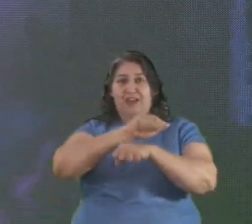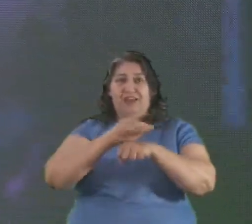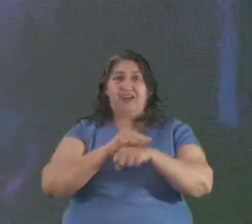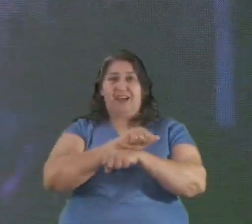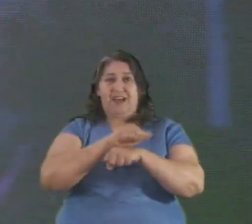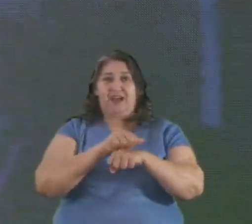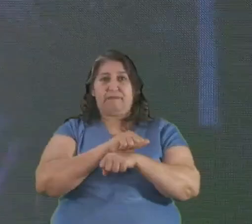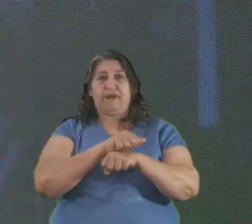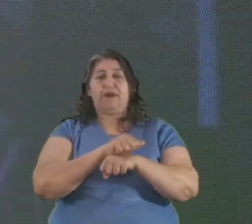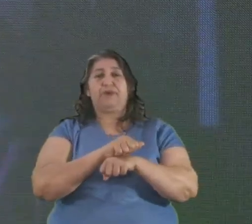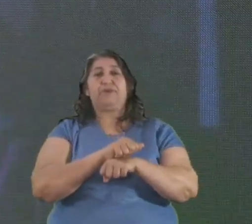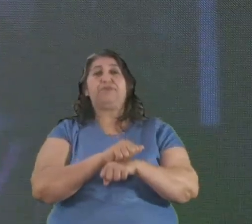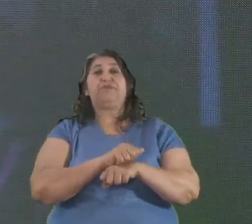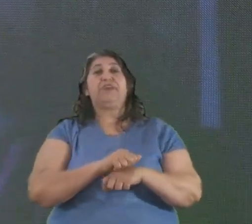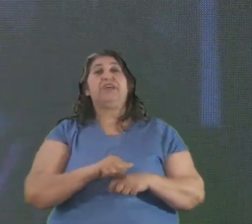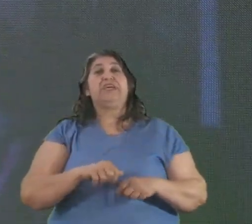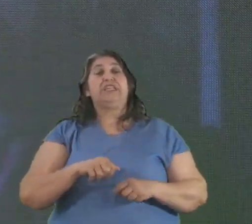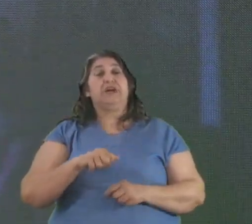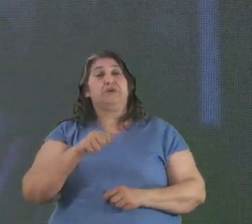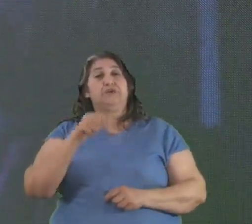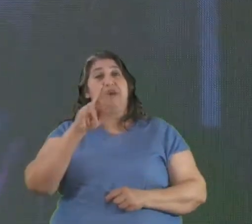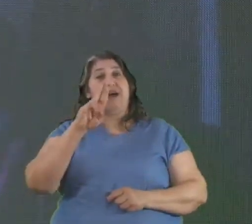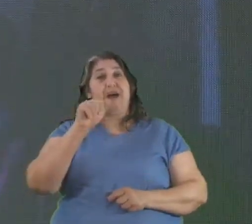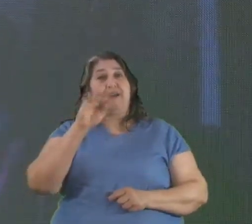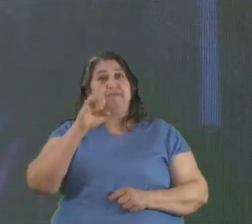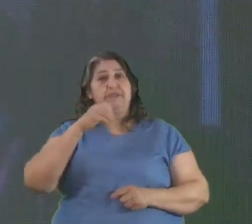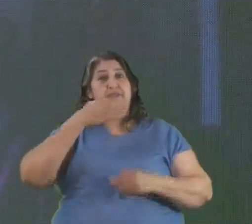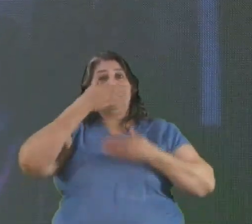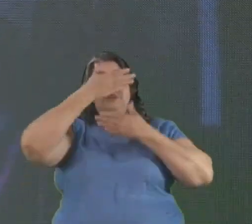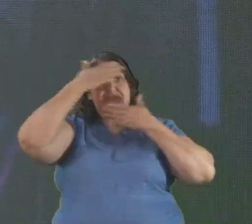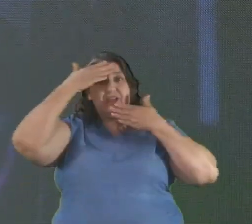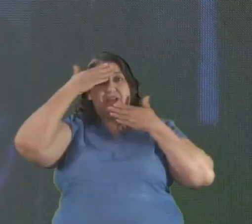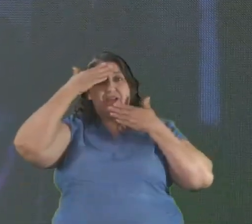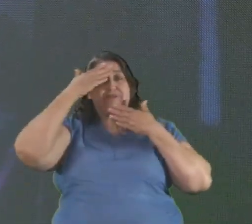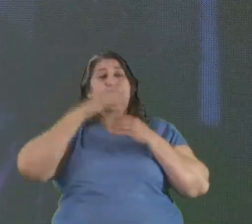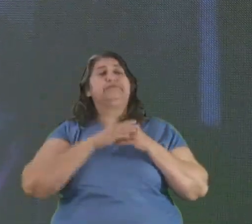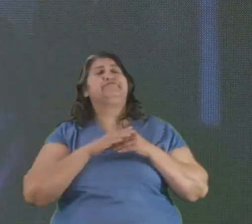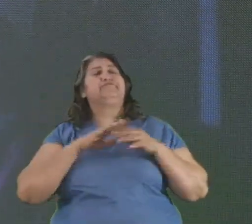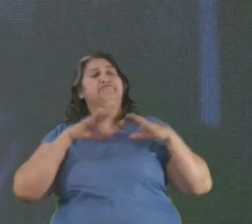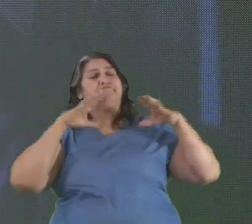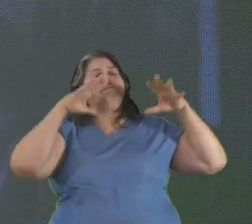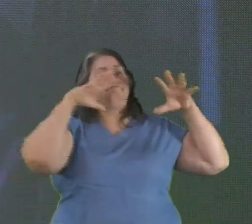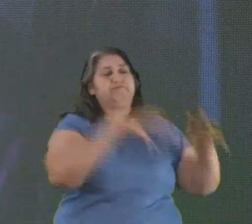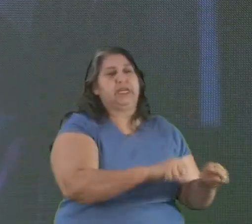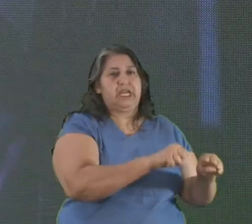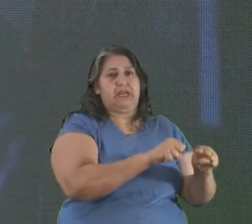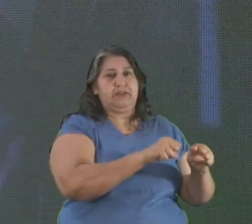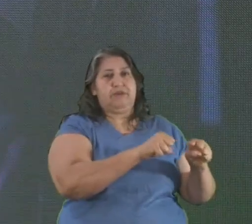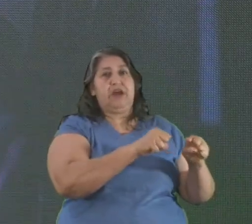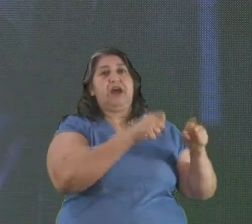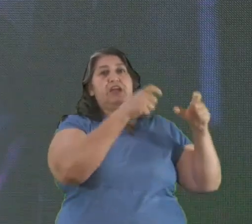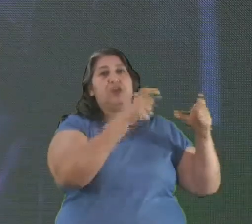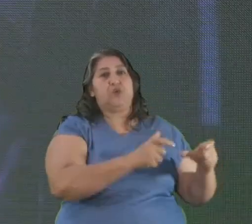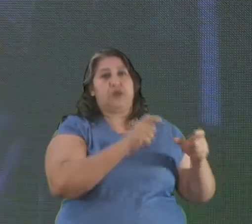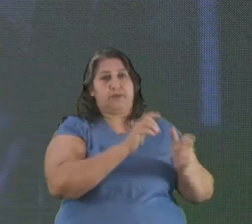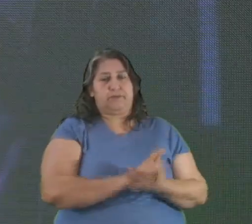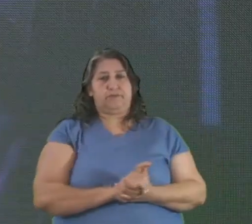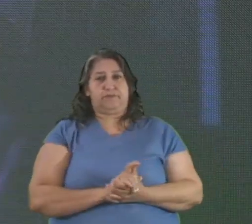Abraão, e os árabes islâmicos então tomaram conta daquela